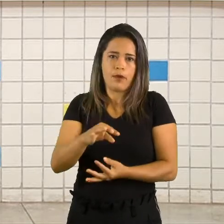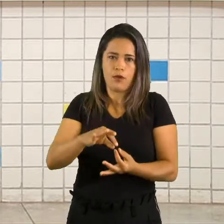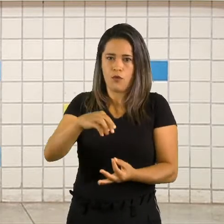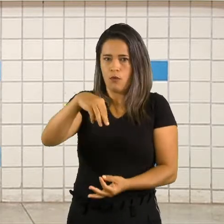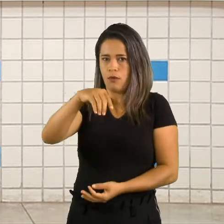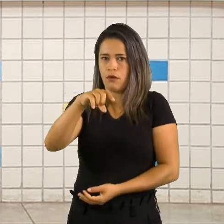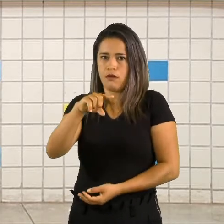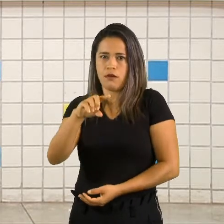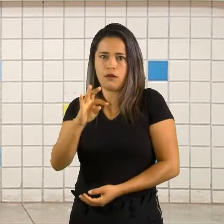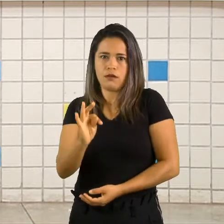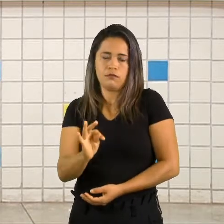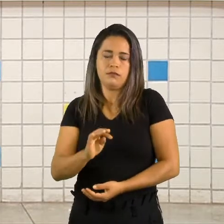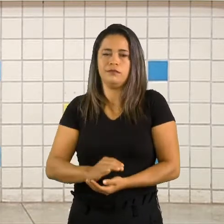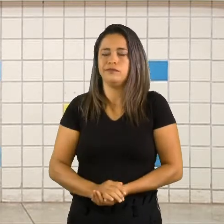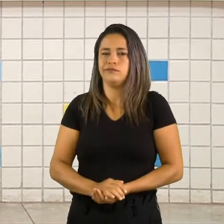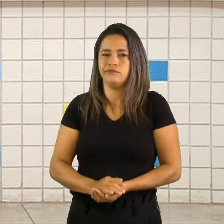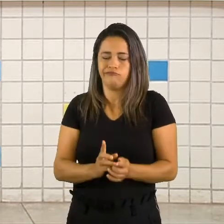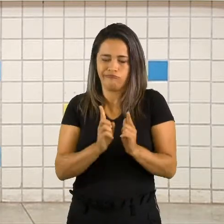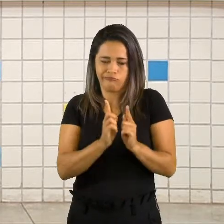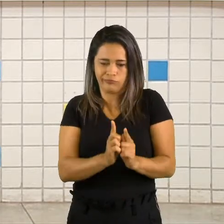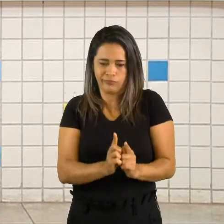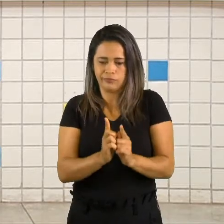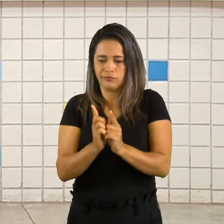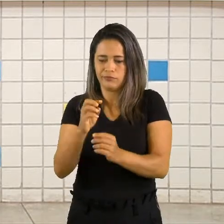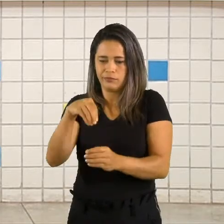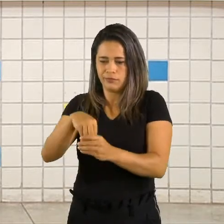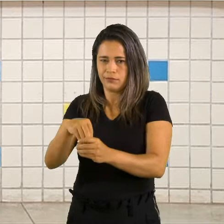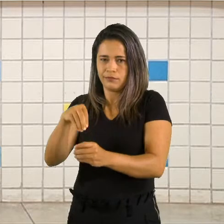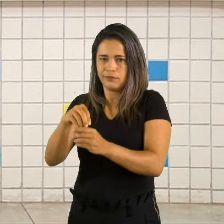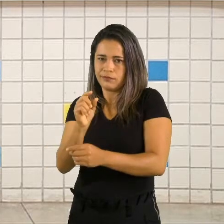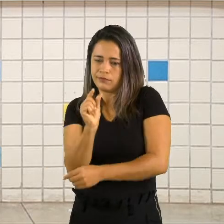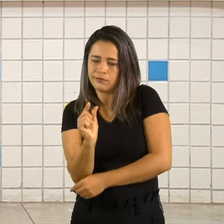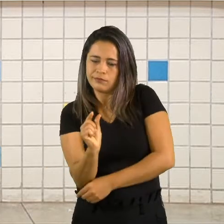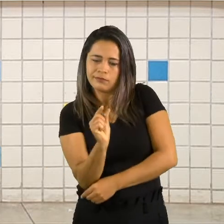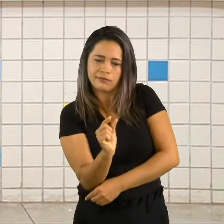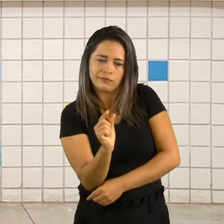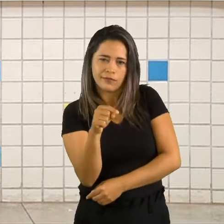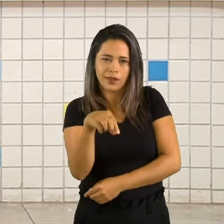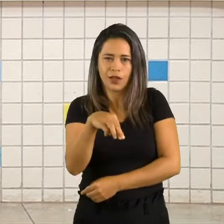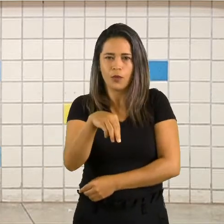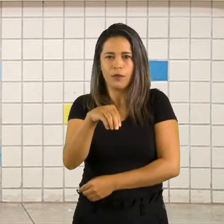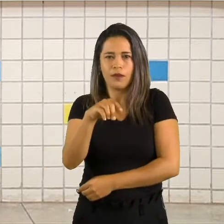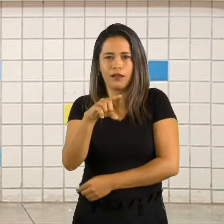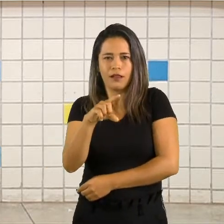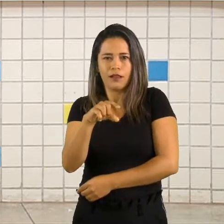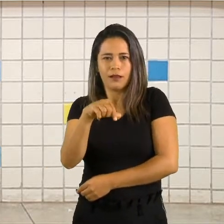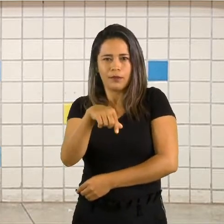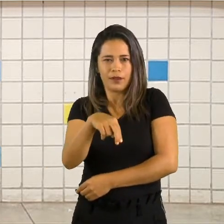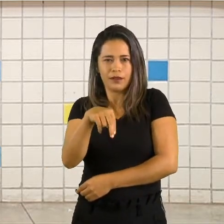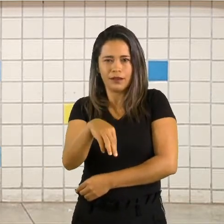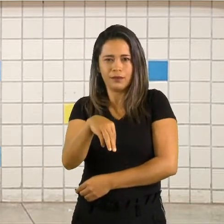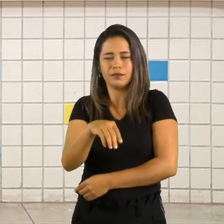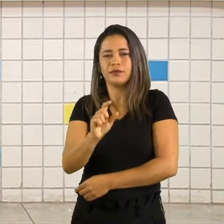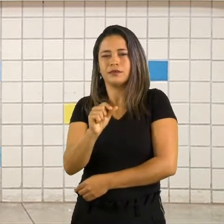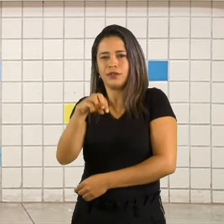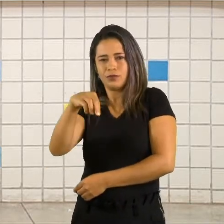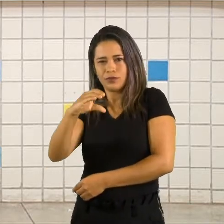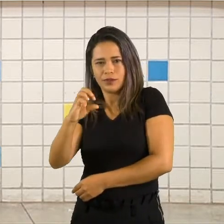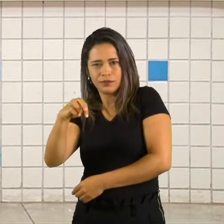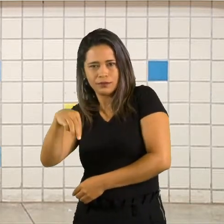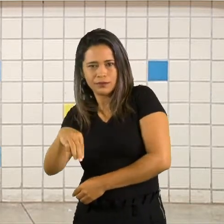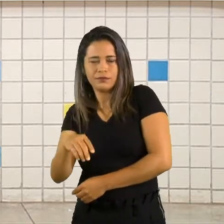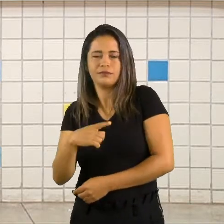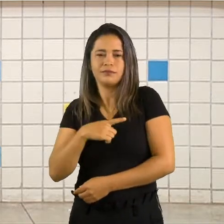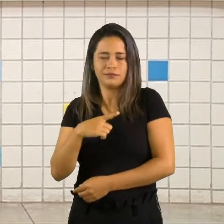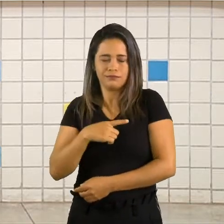Então, dentro de cada centímetro tem o milímetro, dentro do metro tem os centímetros e assim sucessivamente.